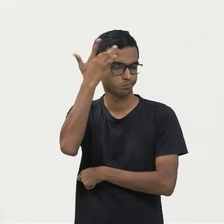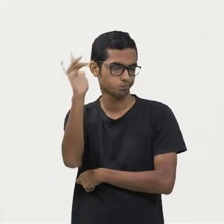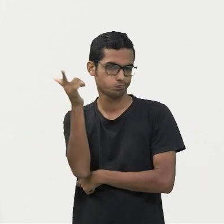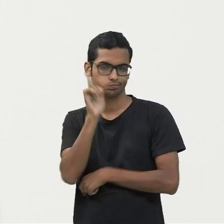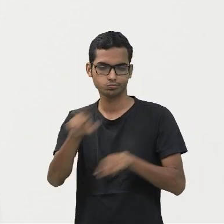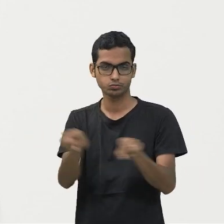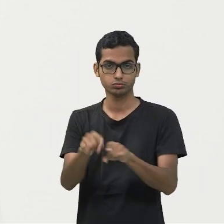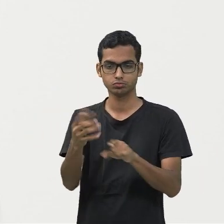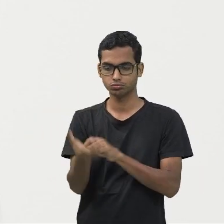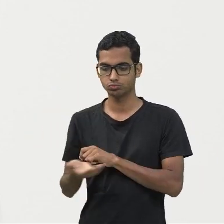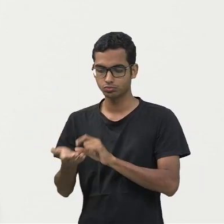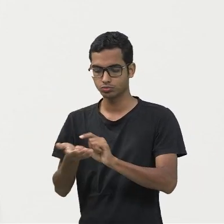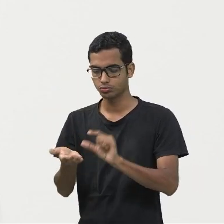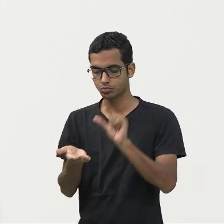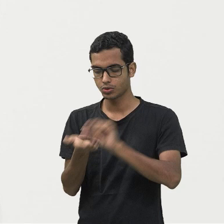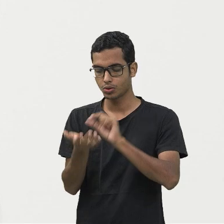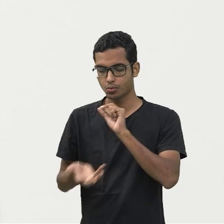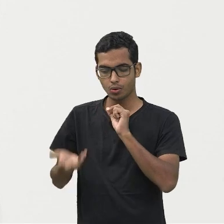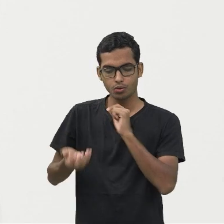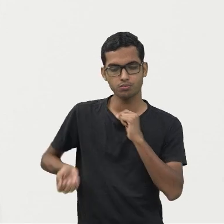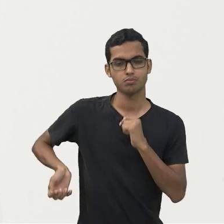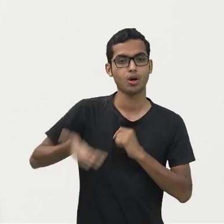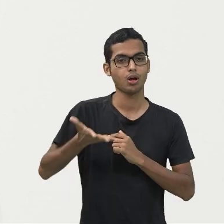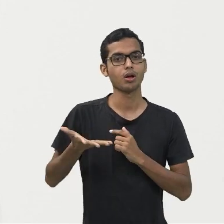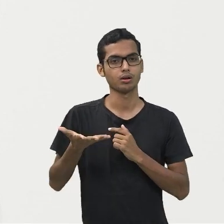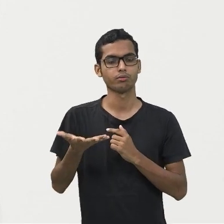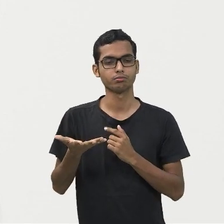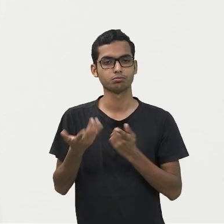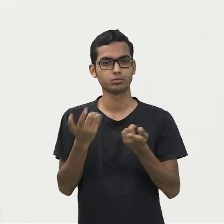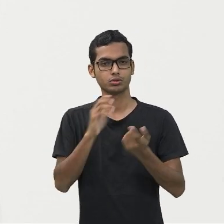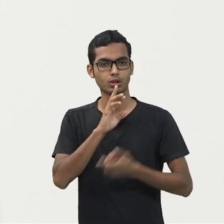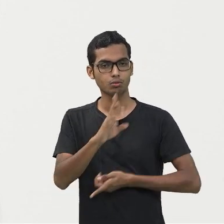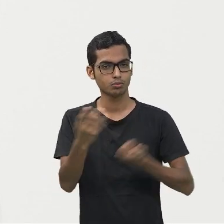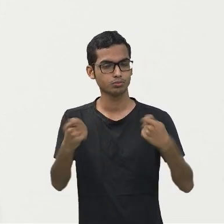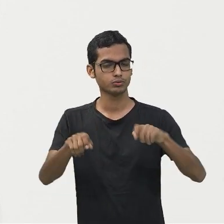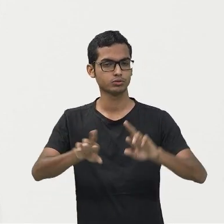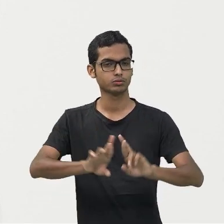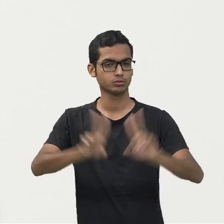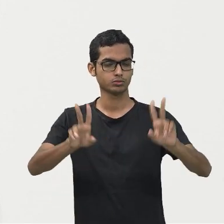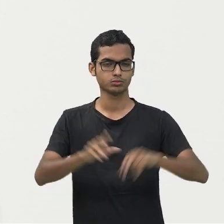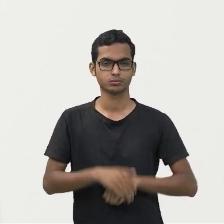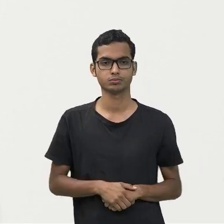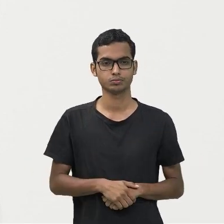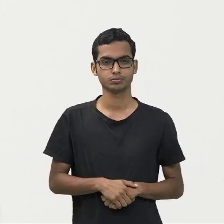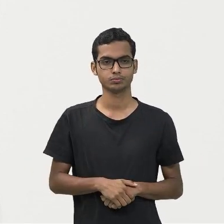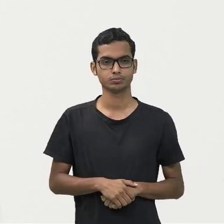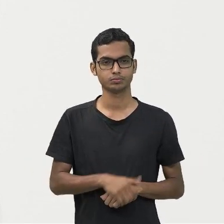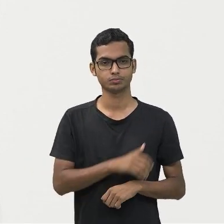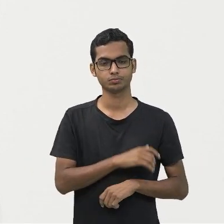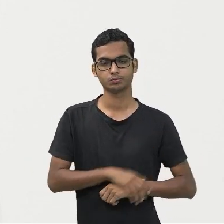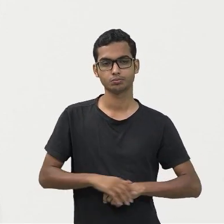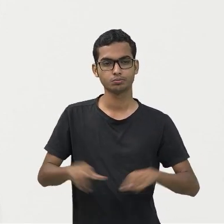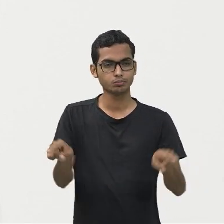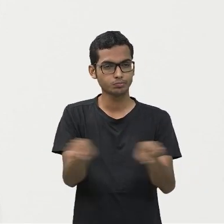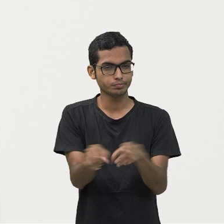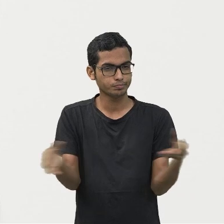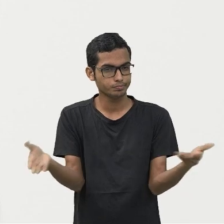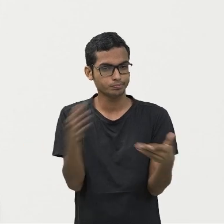lançamento. Ó, outro exemplo de sequência, ó. A sequência dos